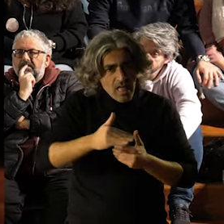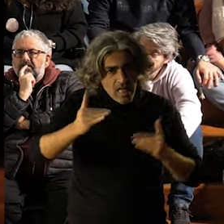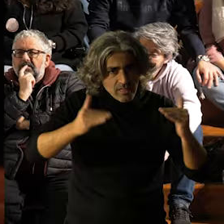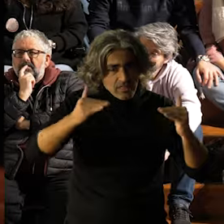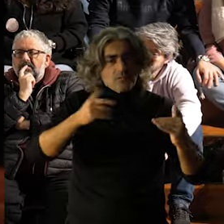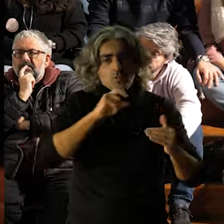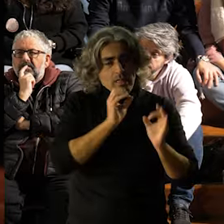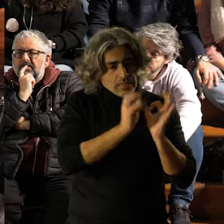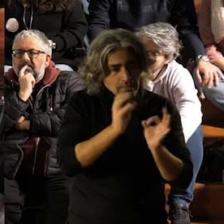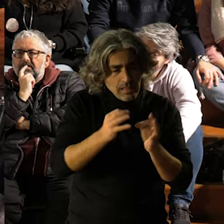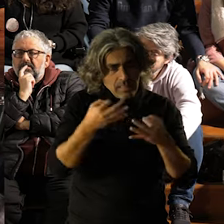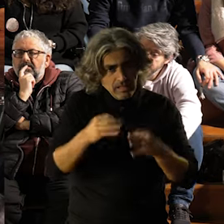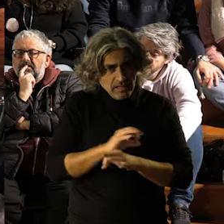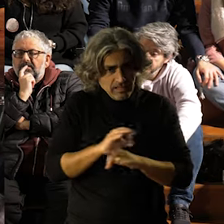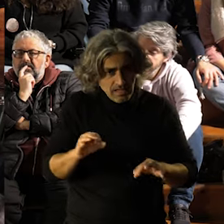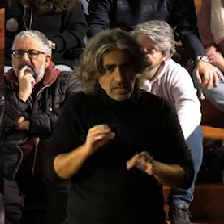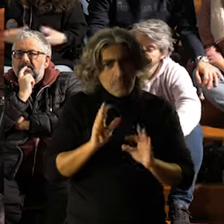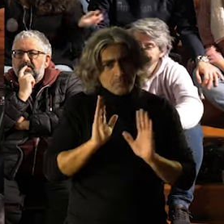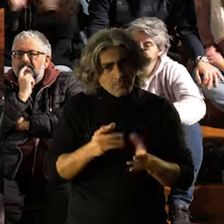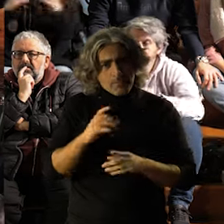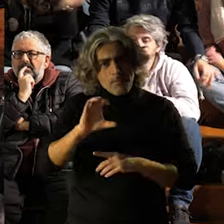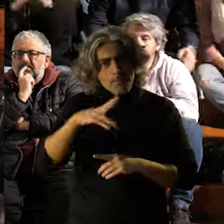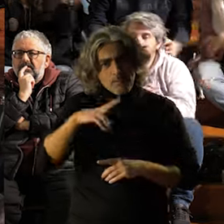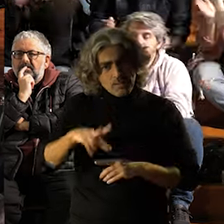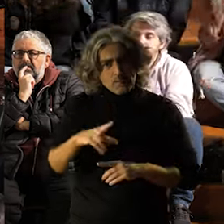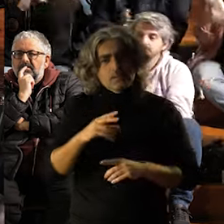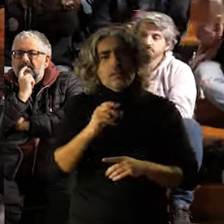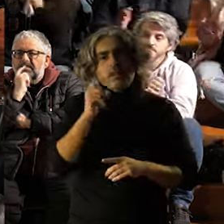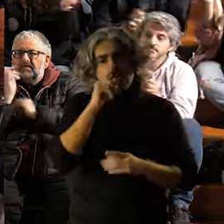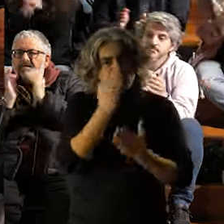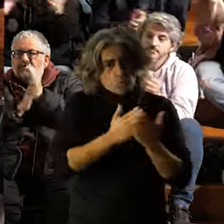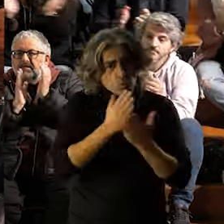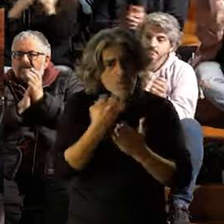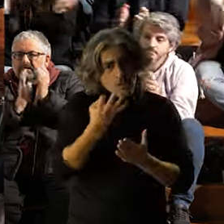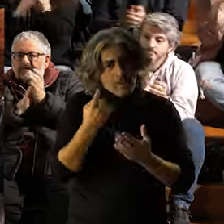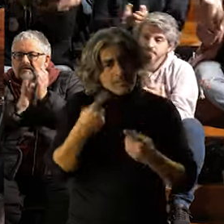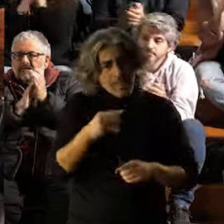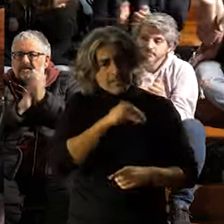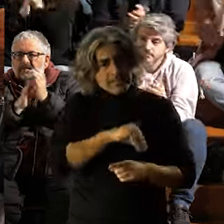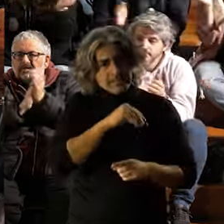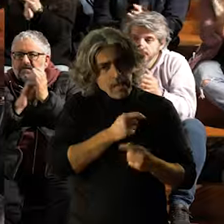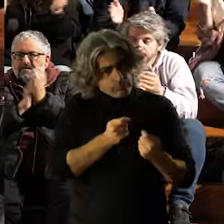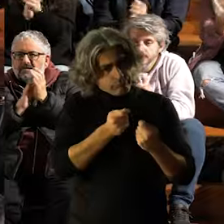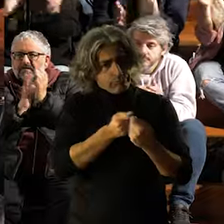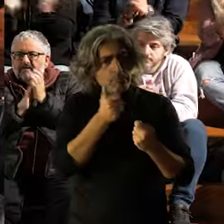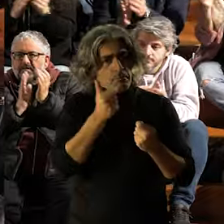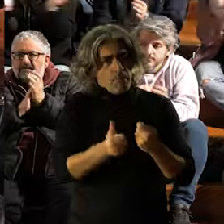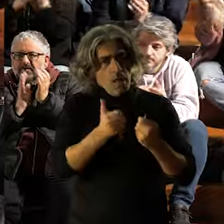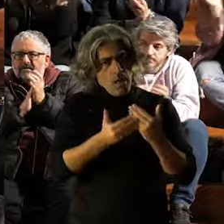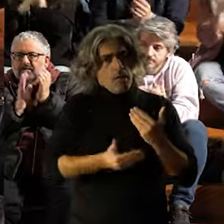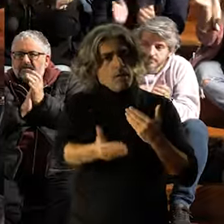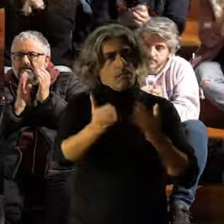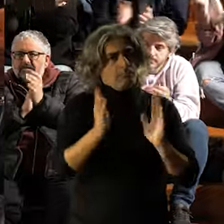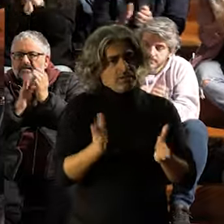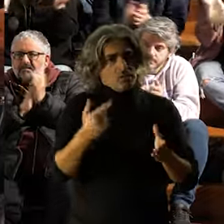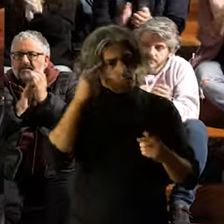e cuidadas com dignidade. E temos de ter um país em que quem estudou tem um salário digno. É para